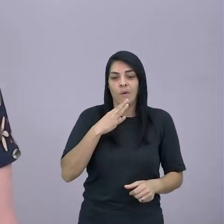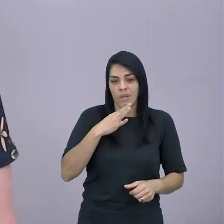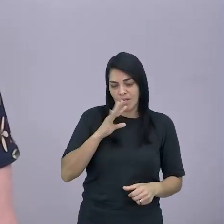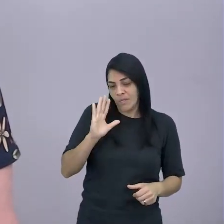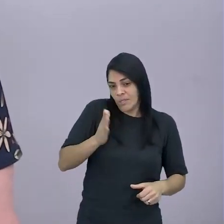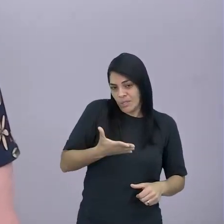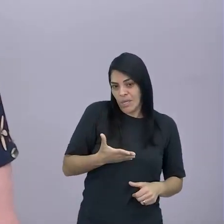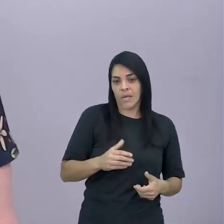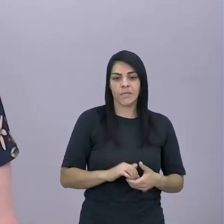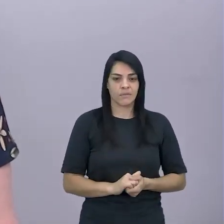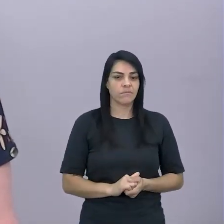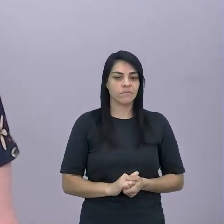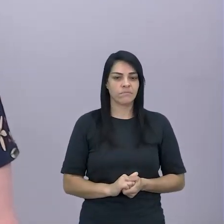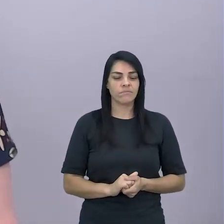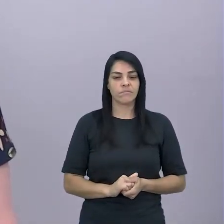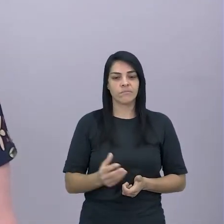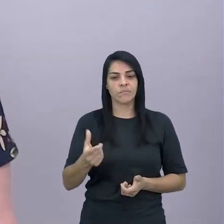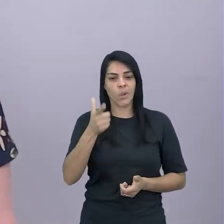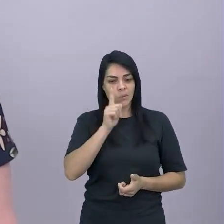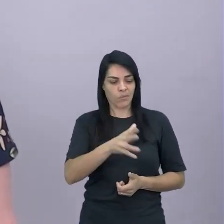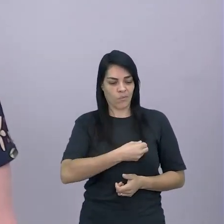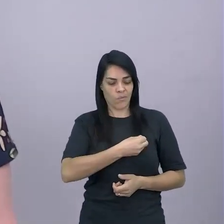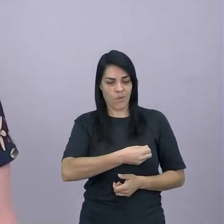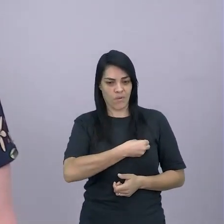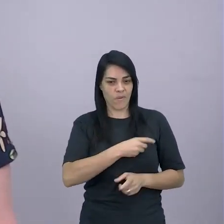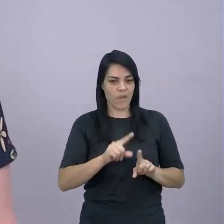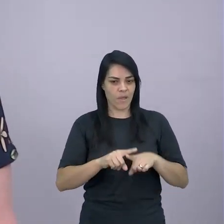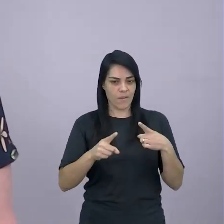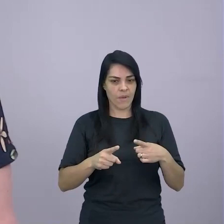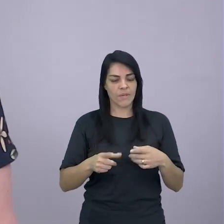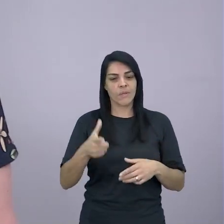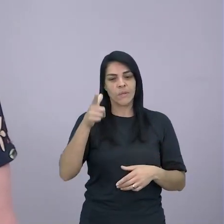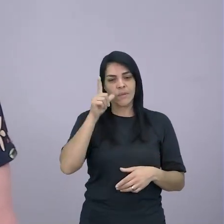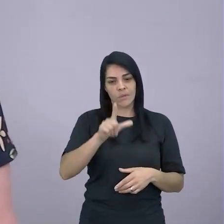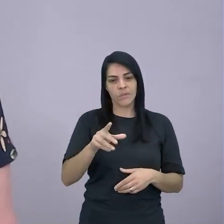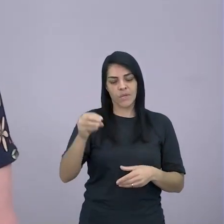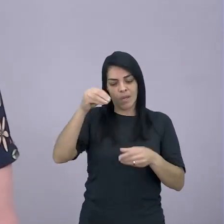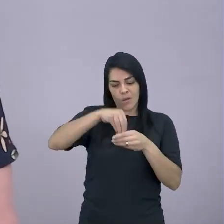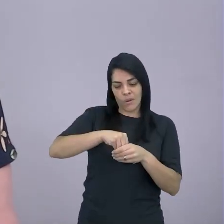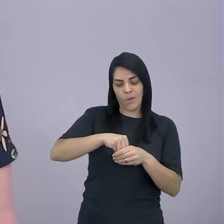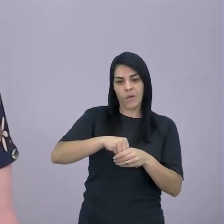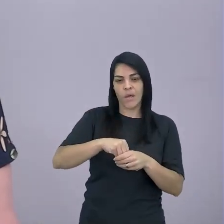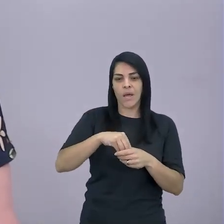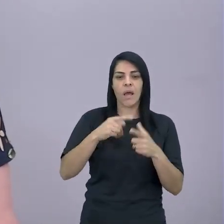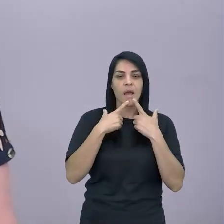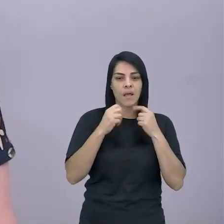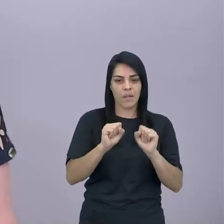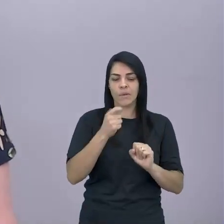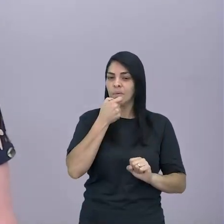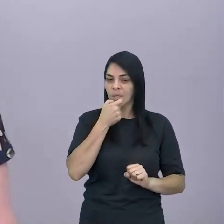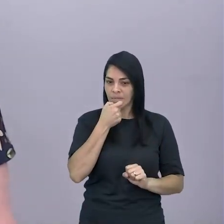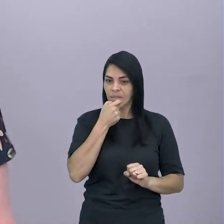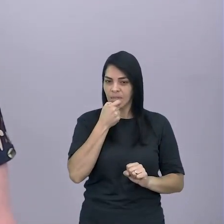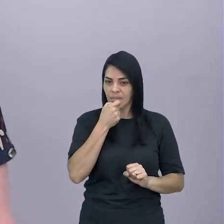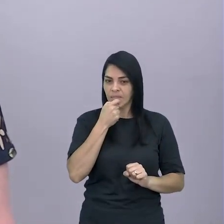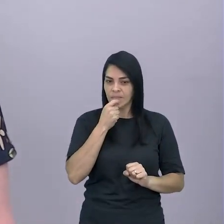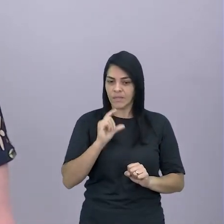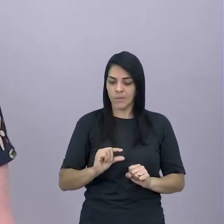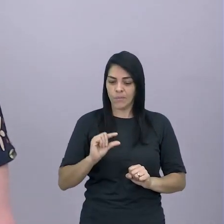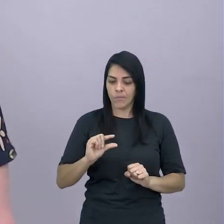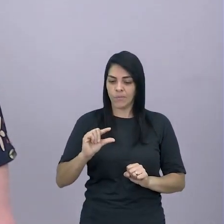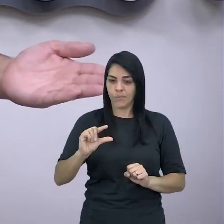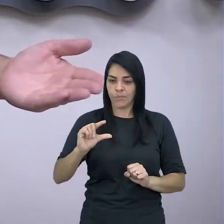eles estão aí vivendo, né? Para inserindo o inglês aos poucos, né?